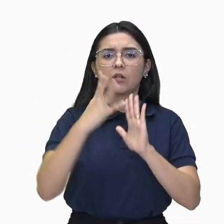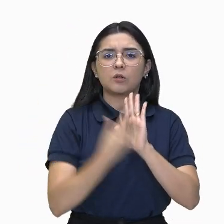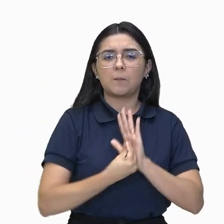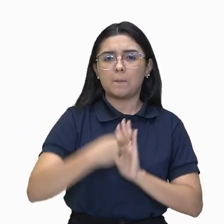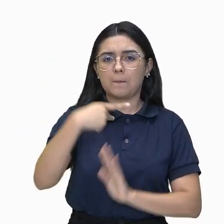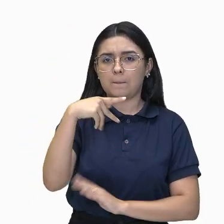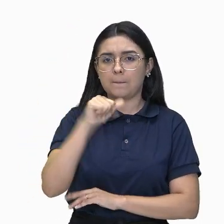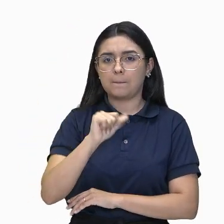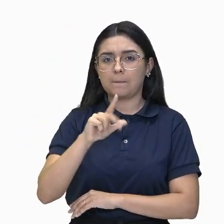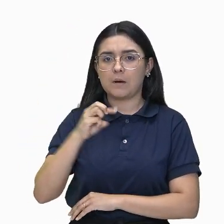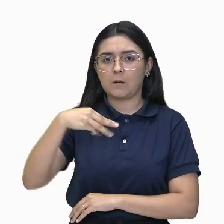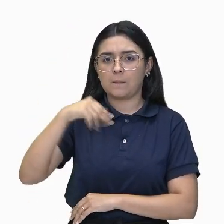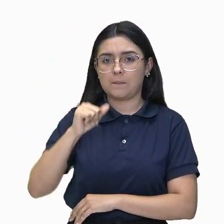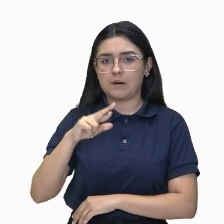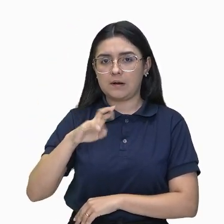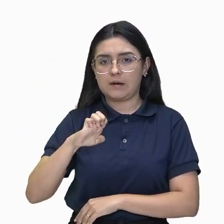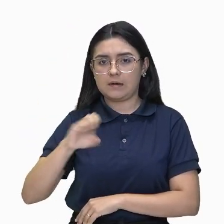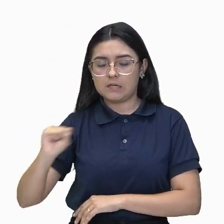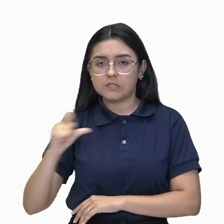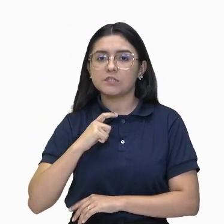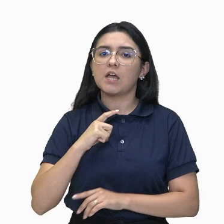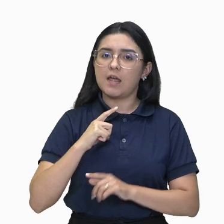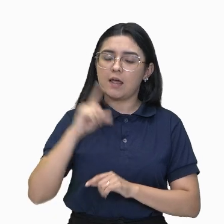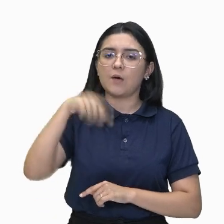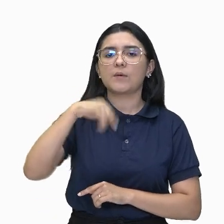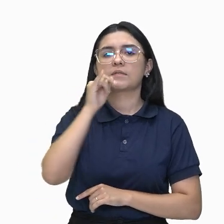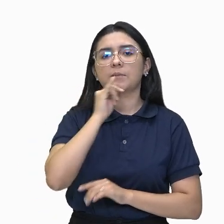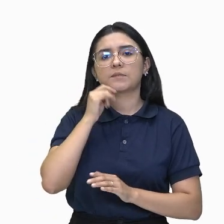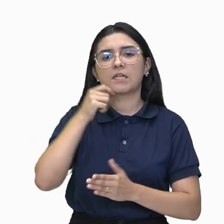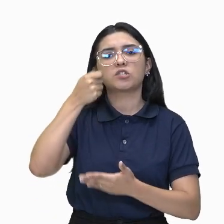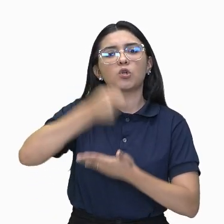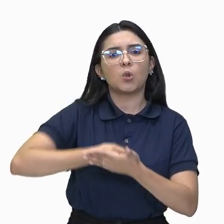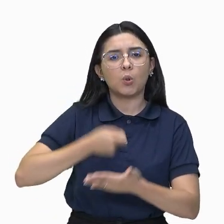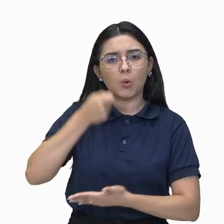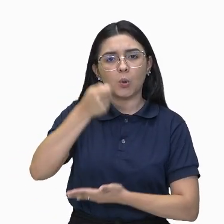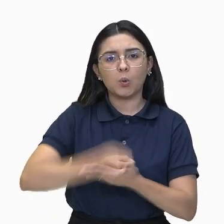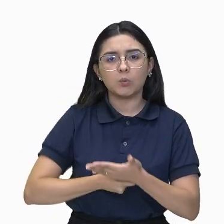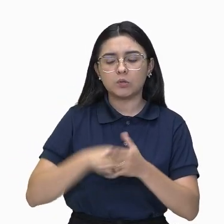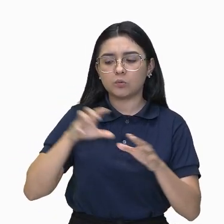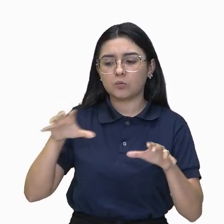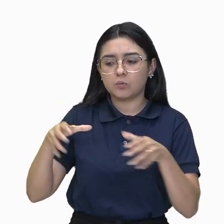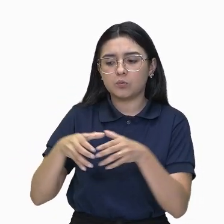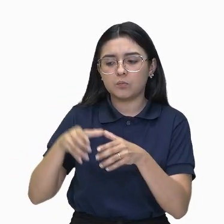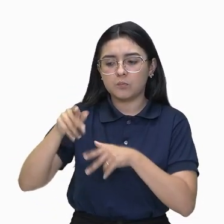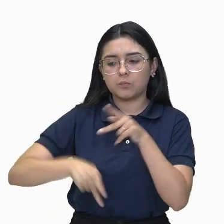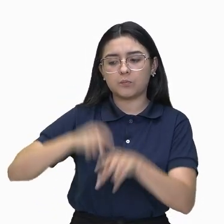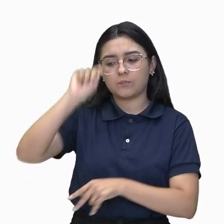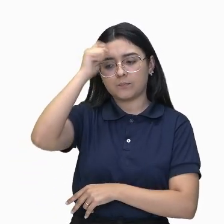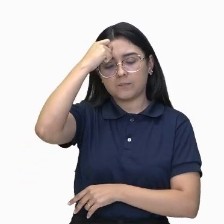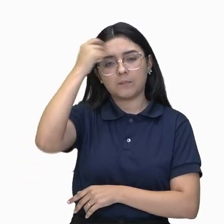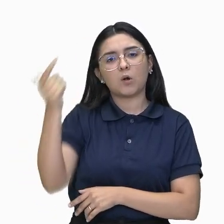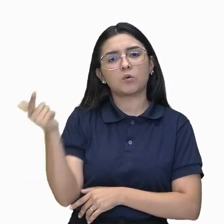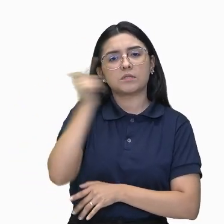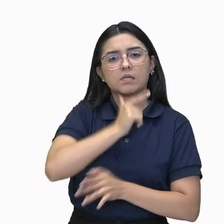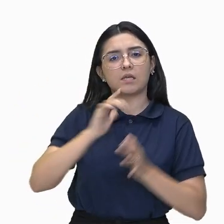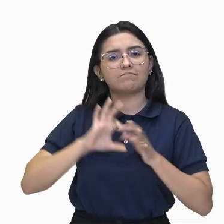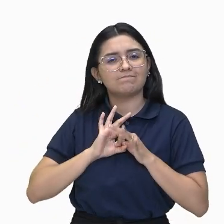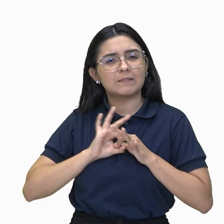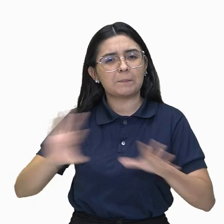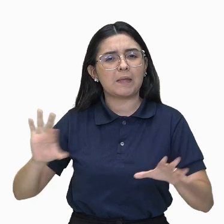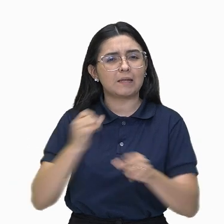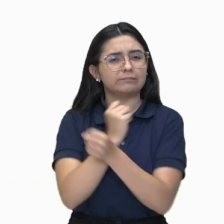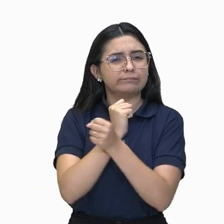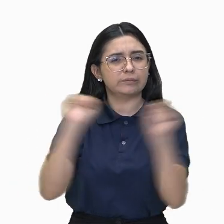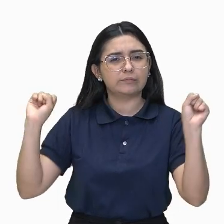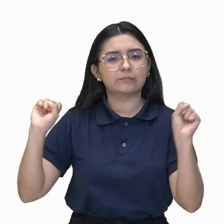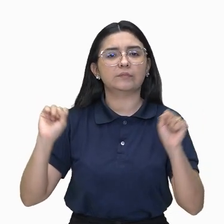né, dessa luta dos quilombos negros no sentido de buscar a sua libertação. Então, eles vão